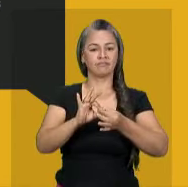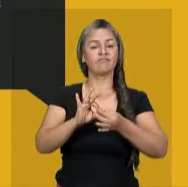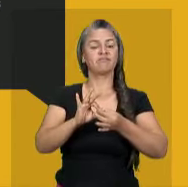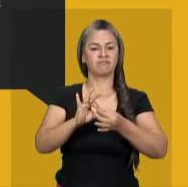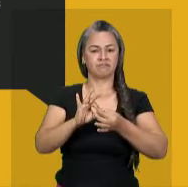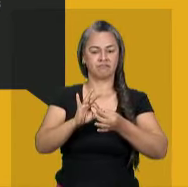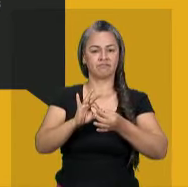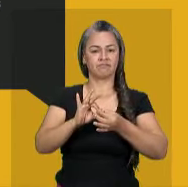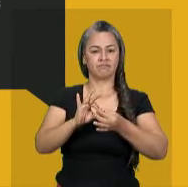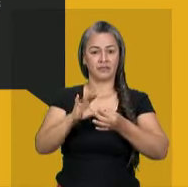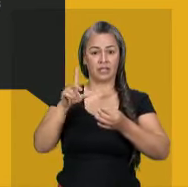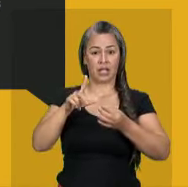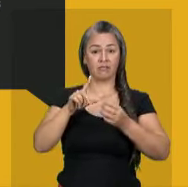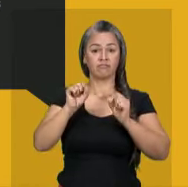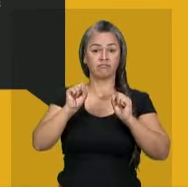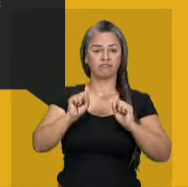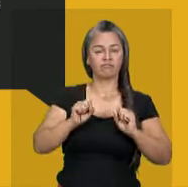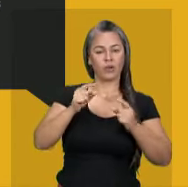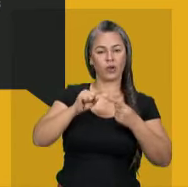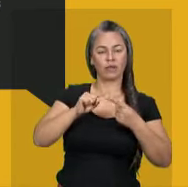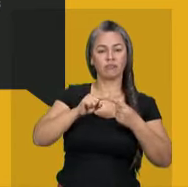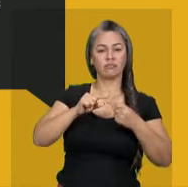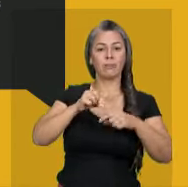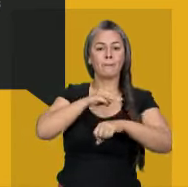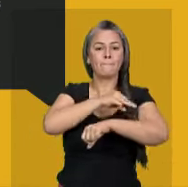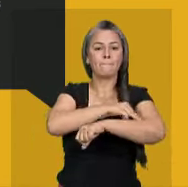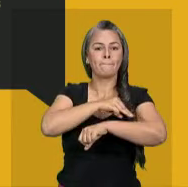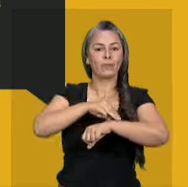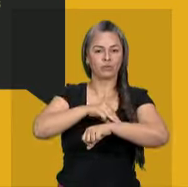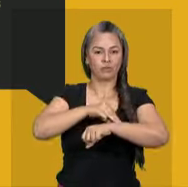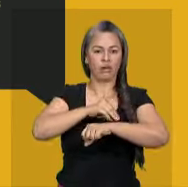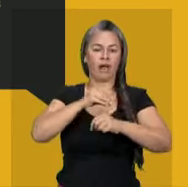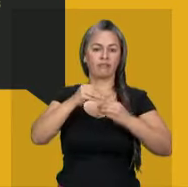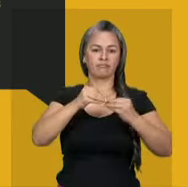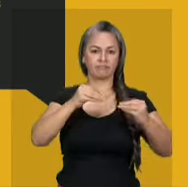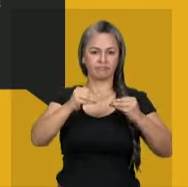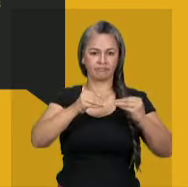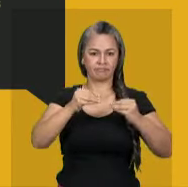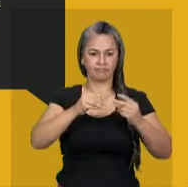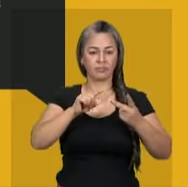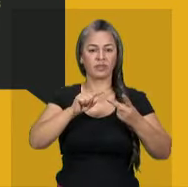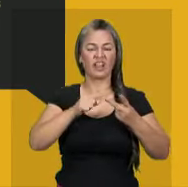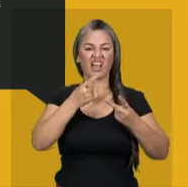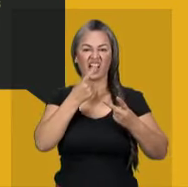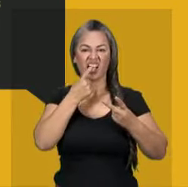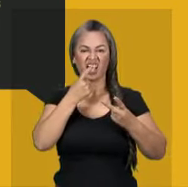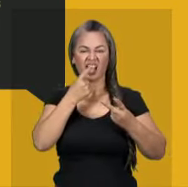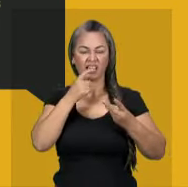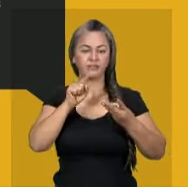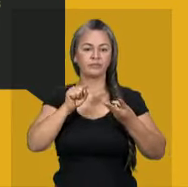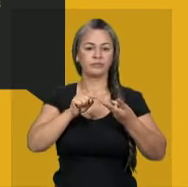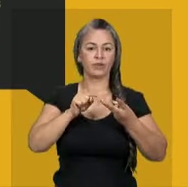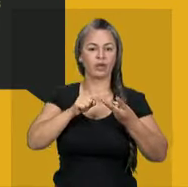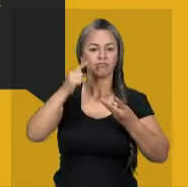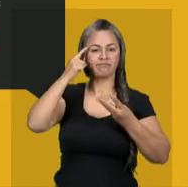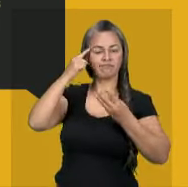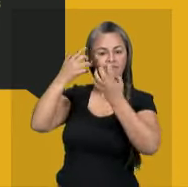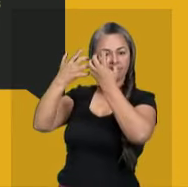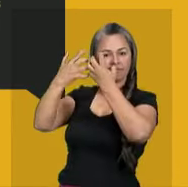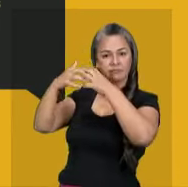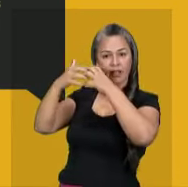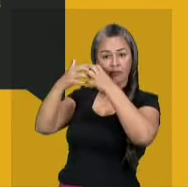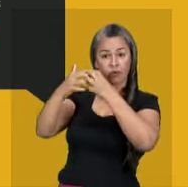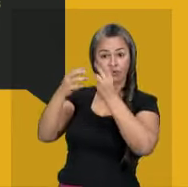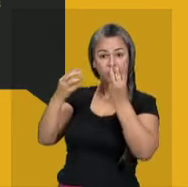os sistemas muscular, ósseo e nervoso. É muito